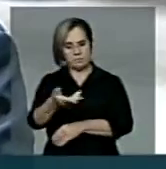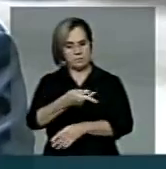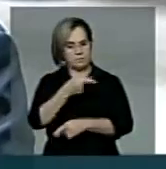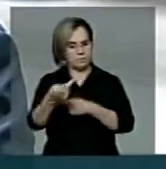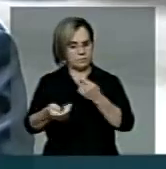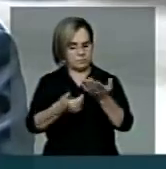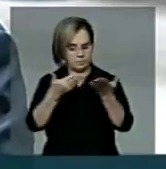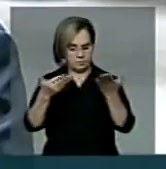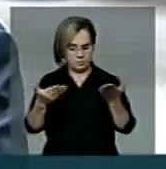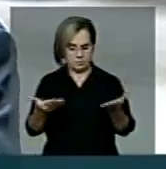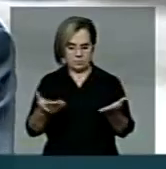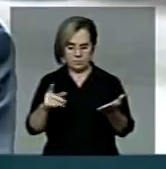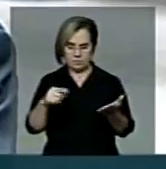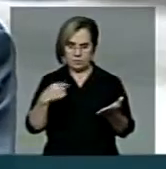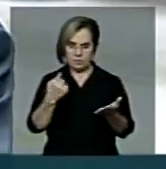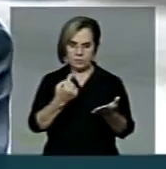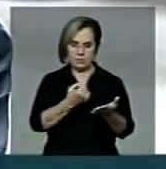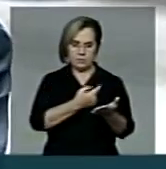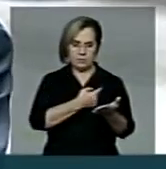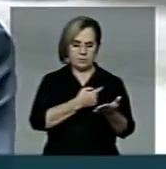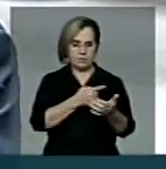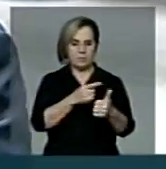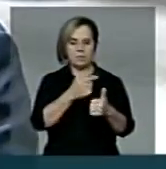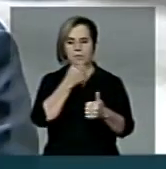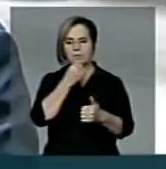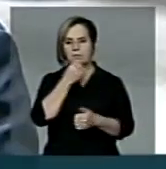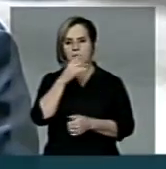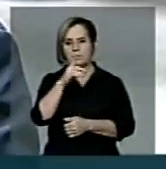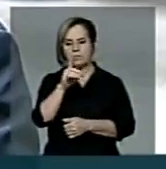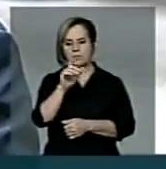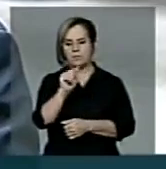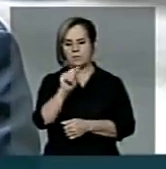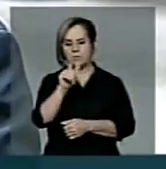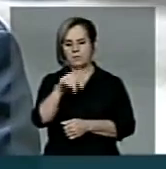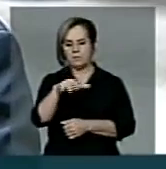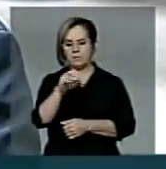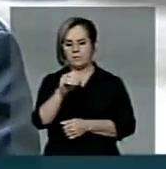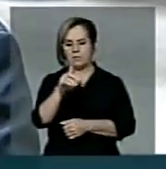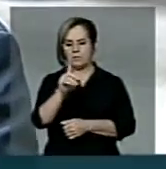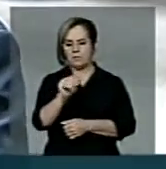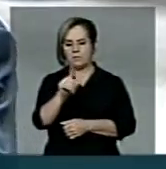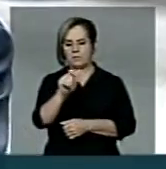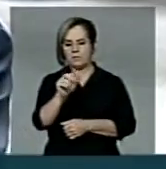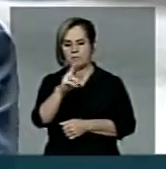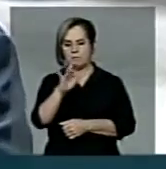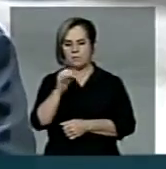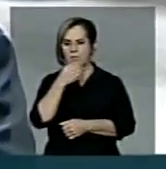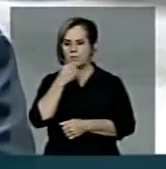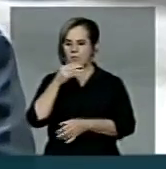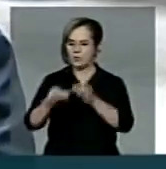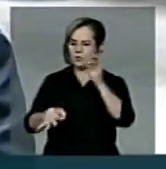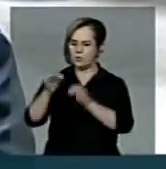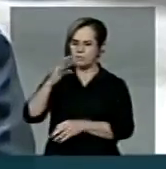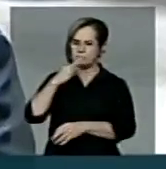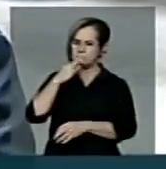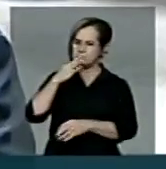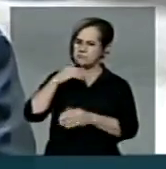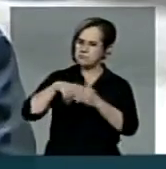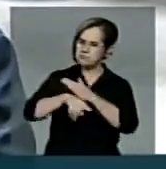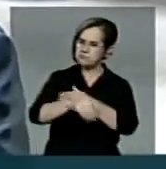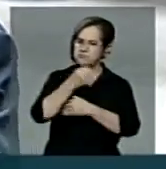do nosso Dalmo Dallari, que é um jurista renomado,